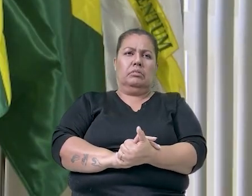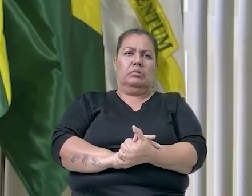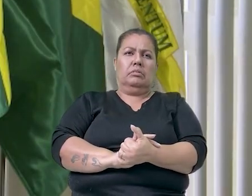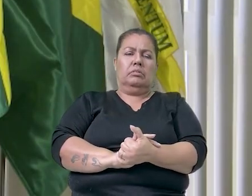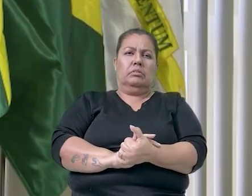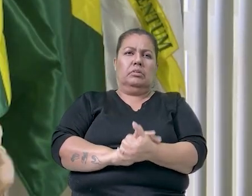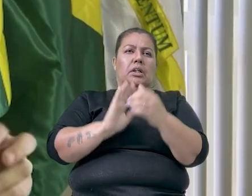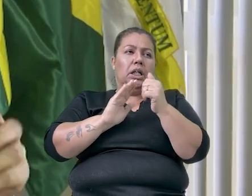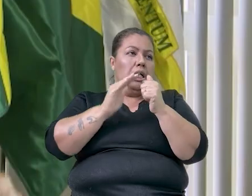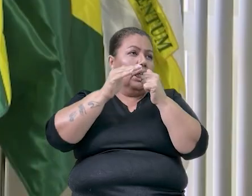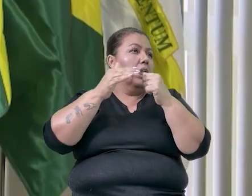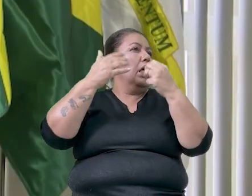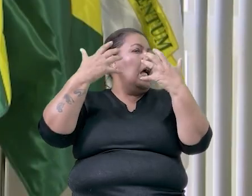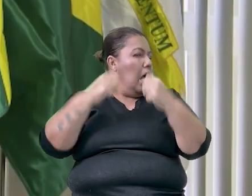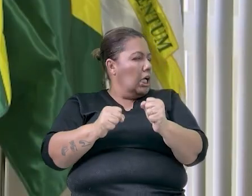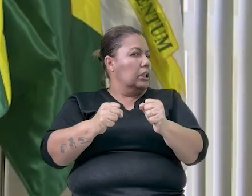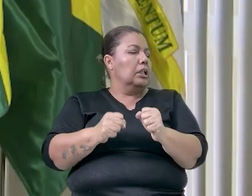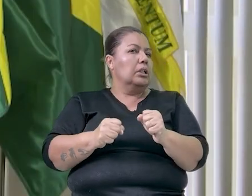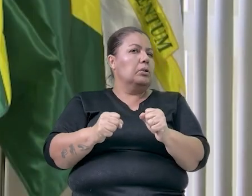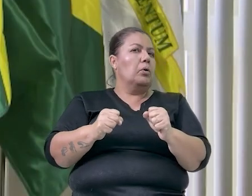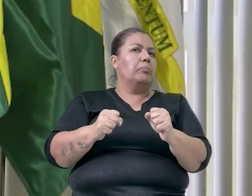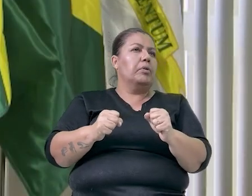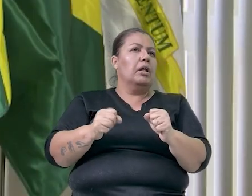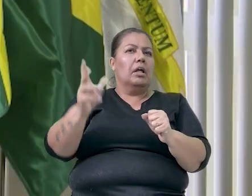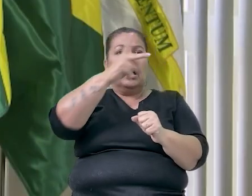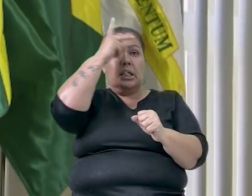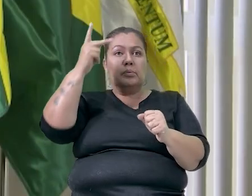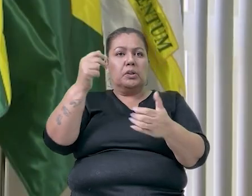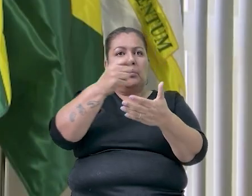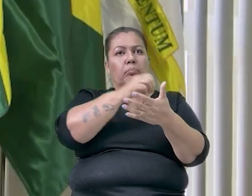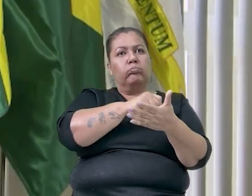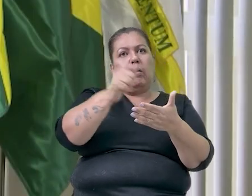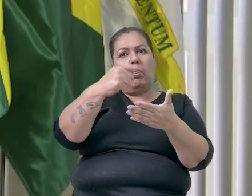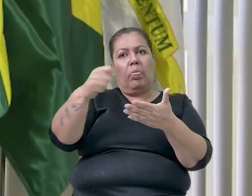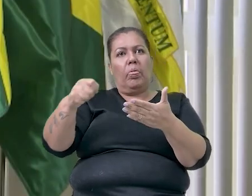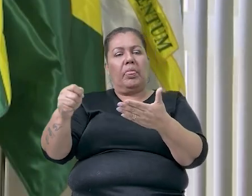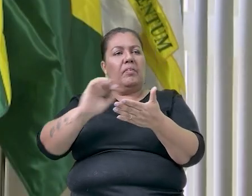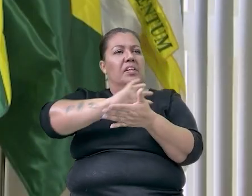que aquelas postagens discriminatórias